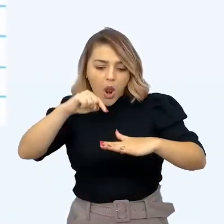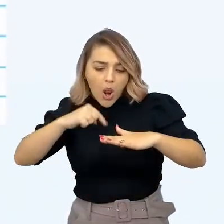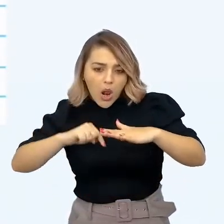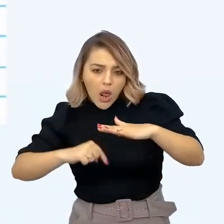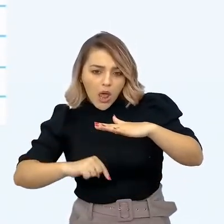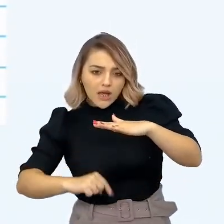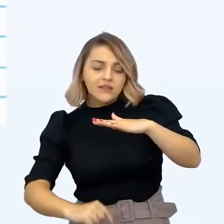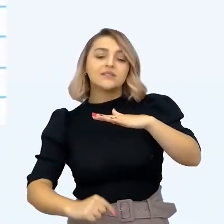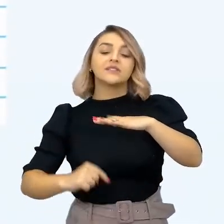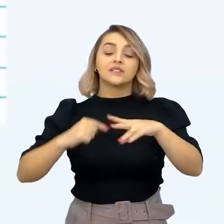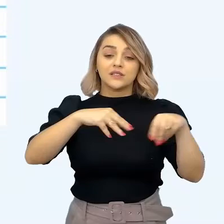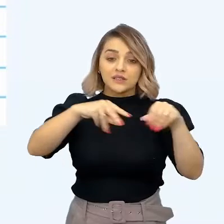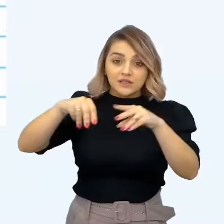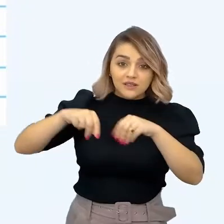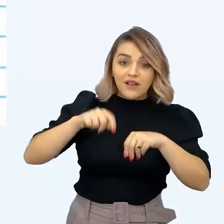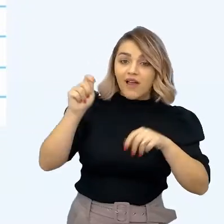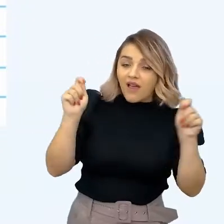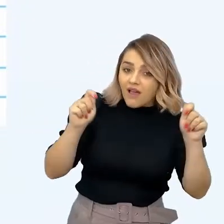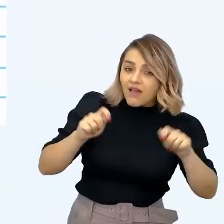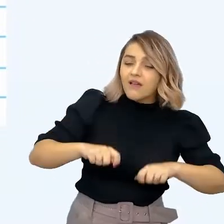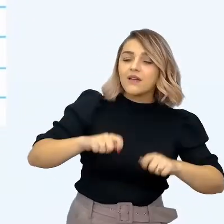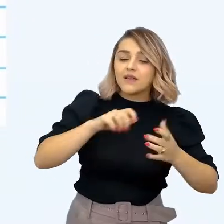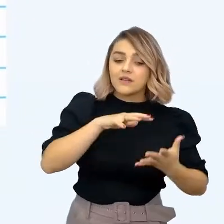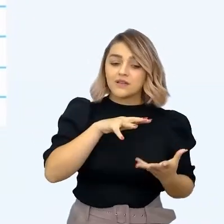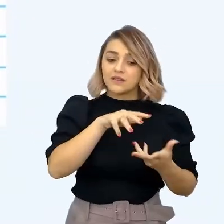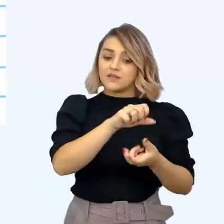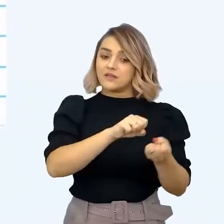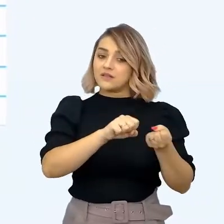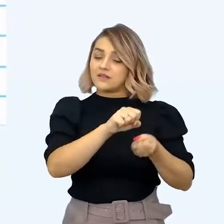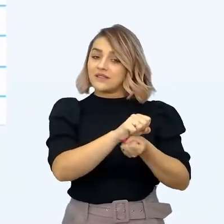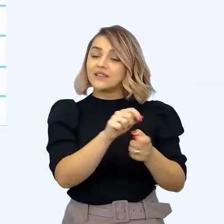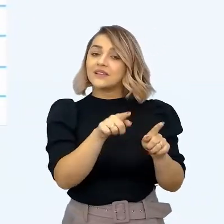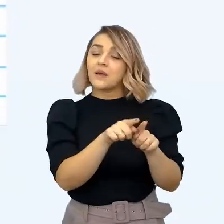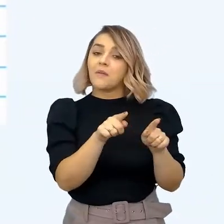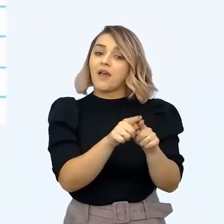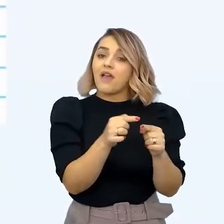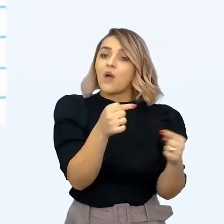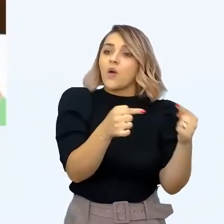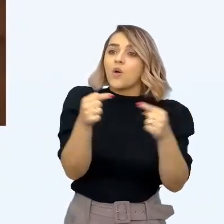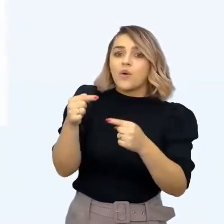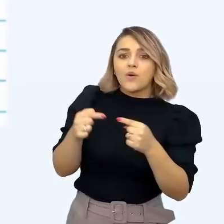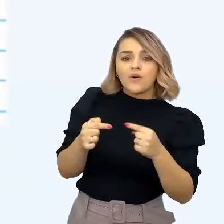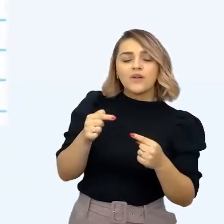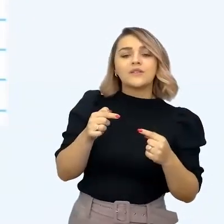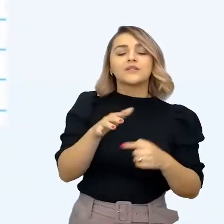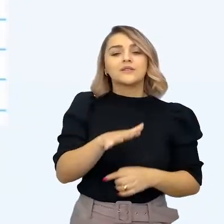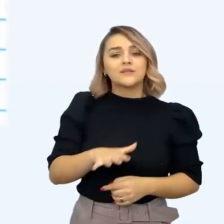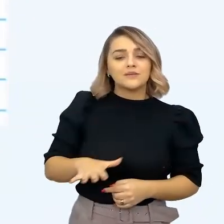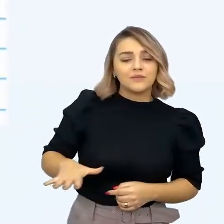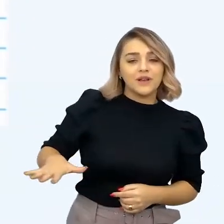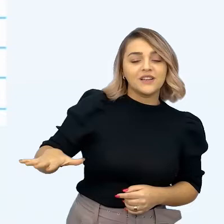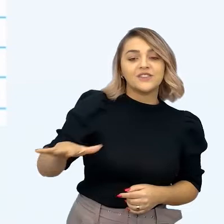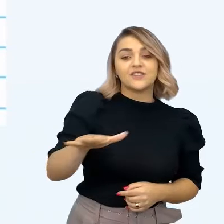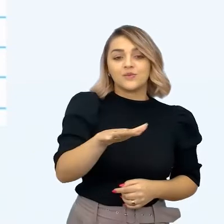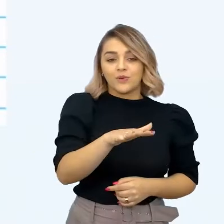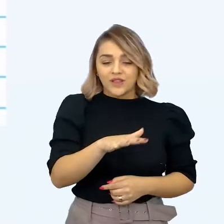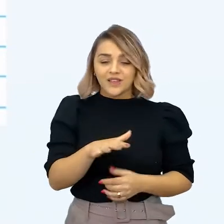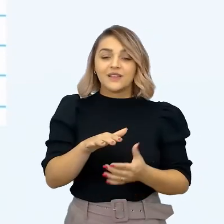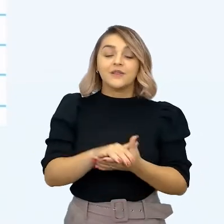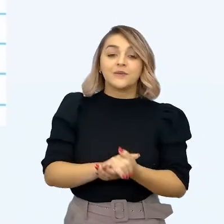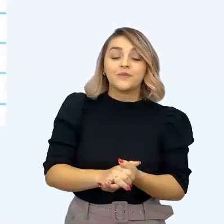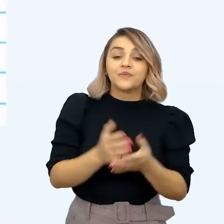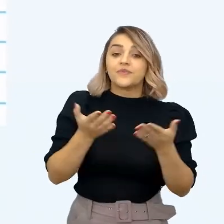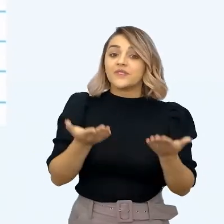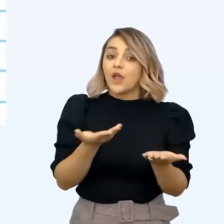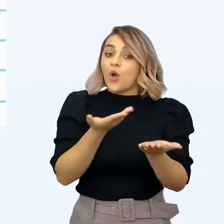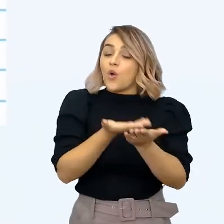de sustentabilidade e de inserção competitiva no mercado internacional. Assim, os estudos pedológicos são